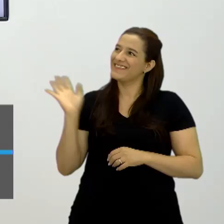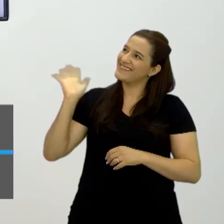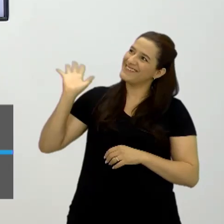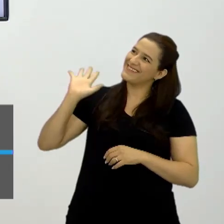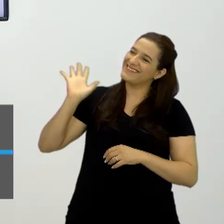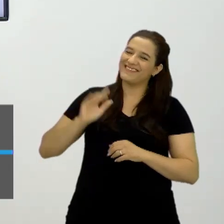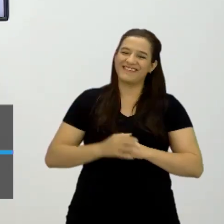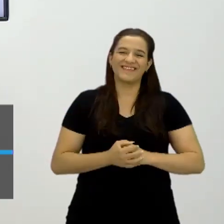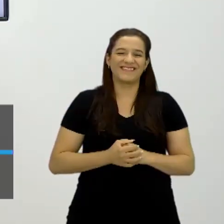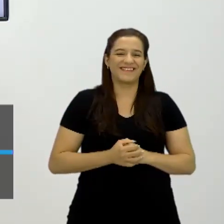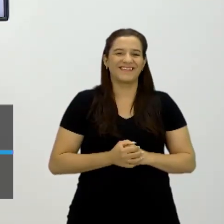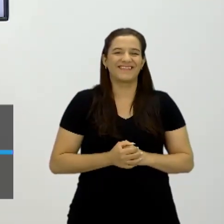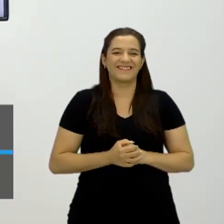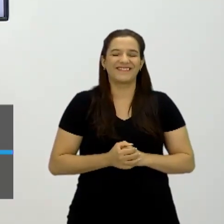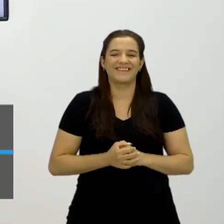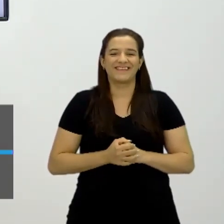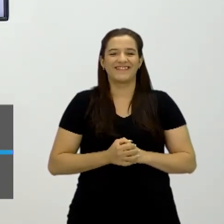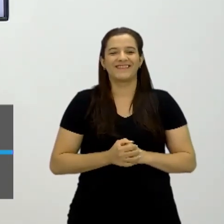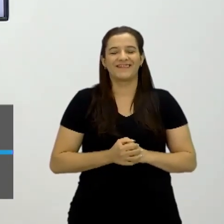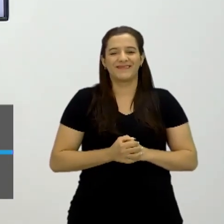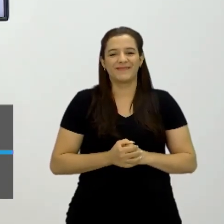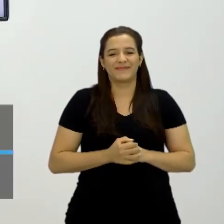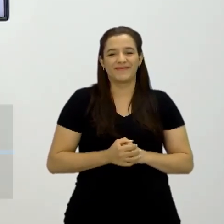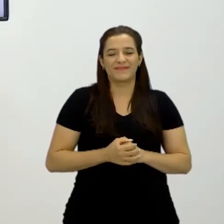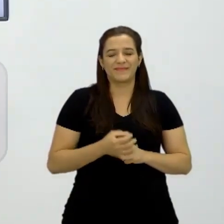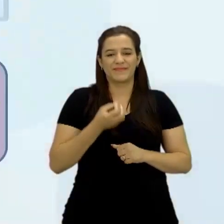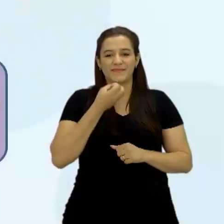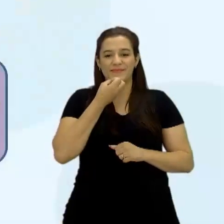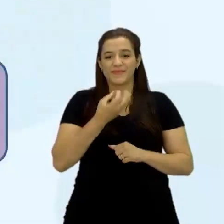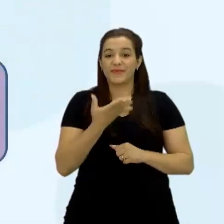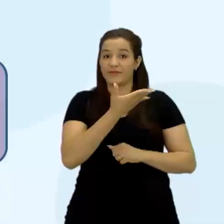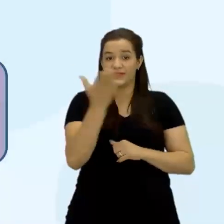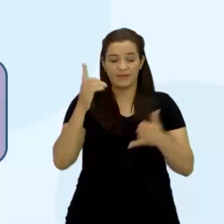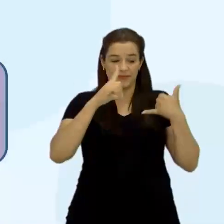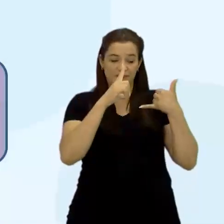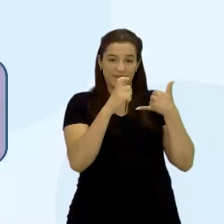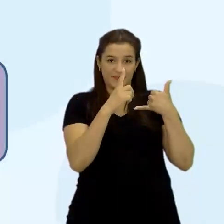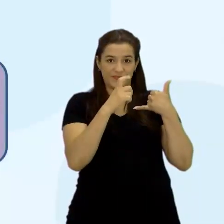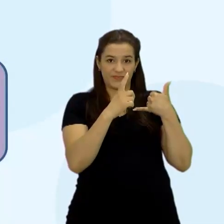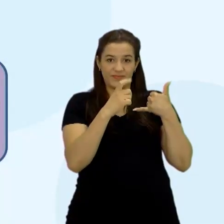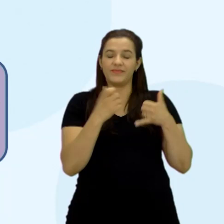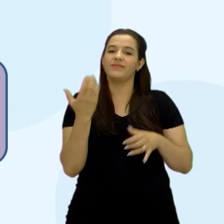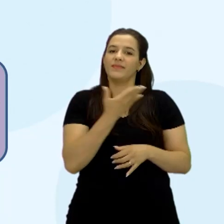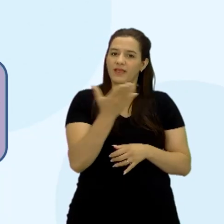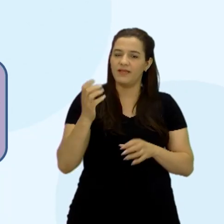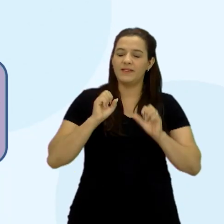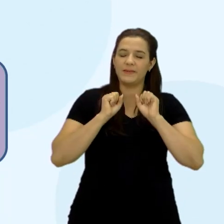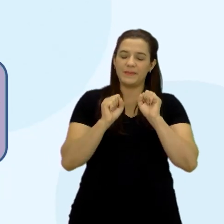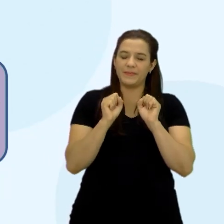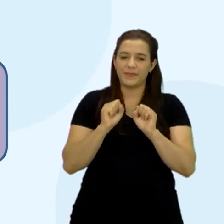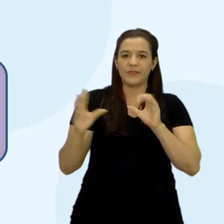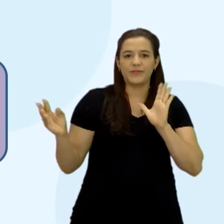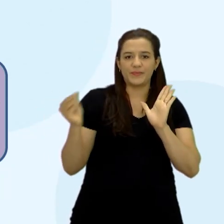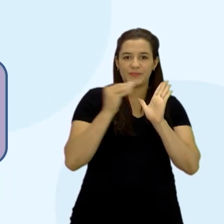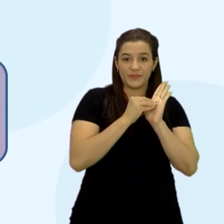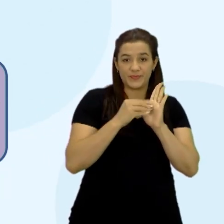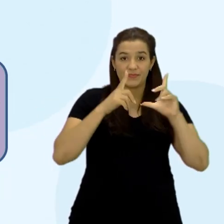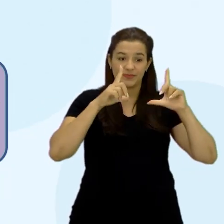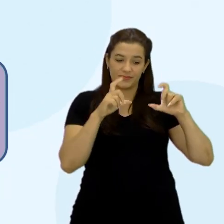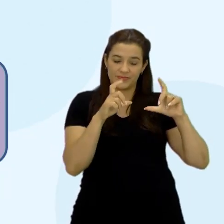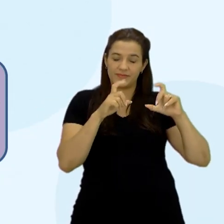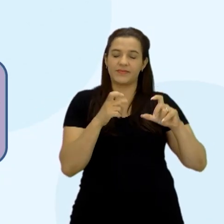chegou. Muito bem. Então tá aí a resposta. Quem tirou print aí, ó, fez muito bem. Já tira esse printzinho da tela aí. Veja que é